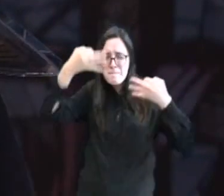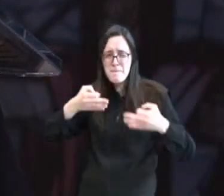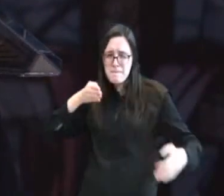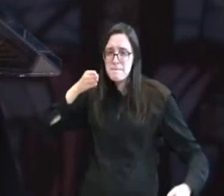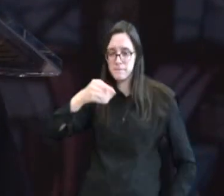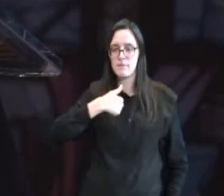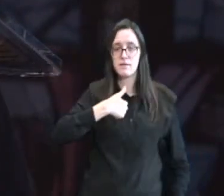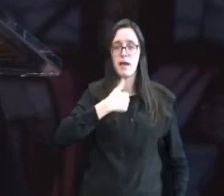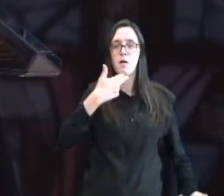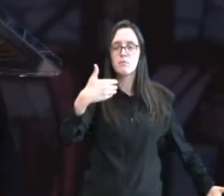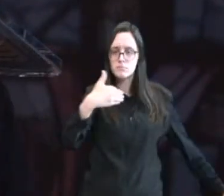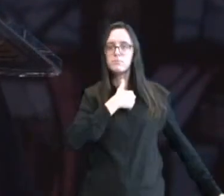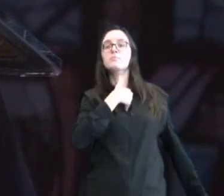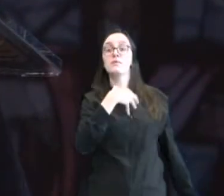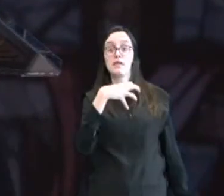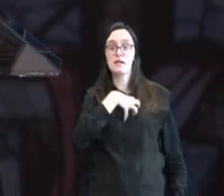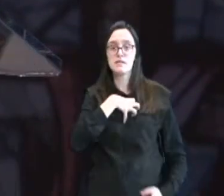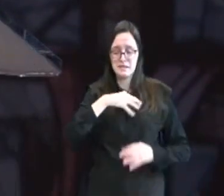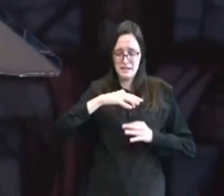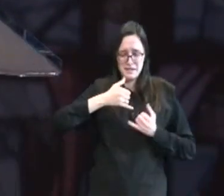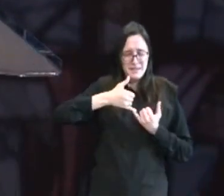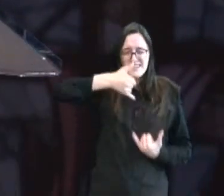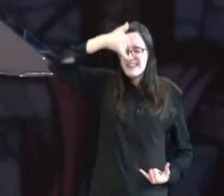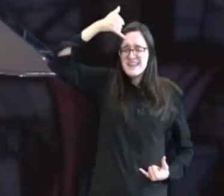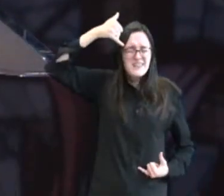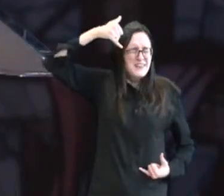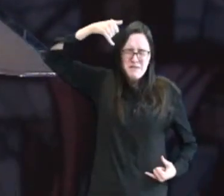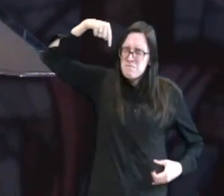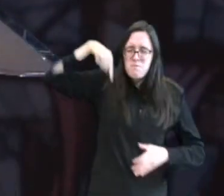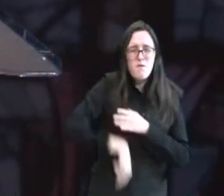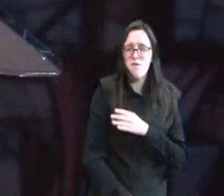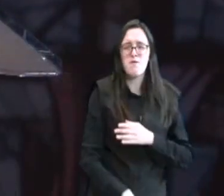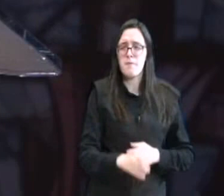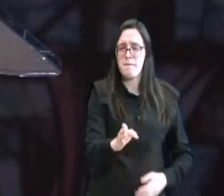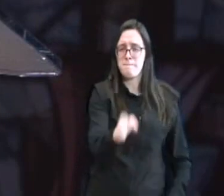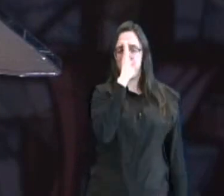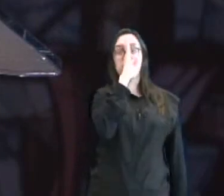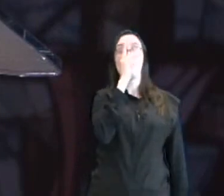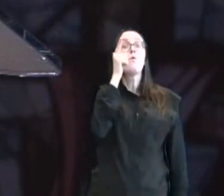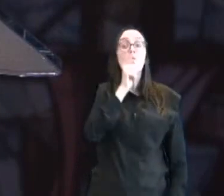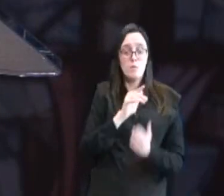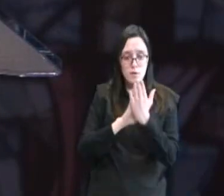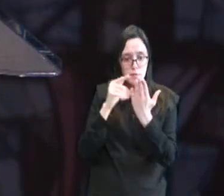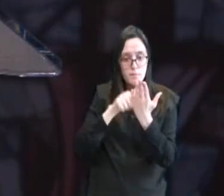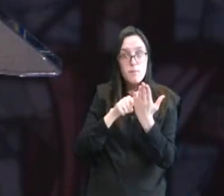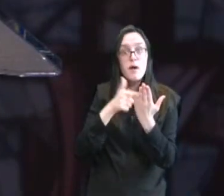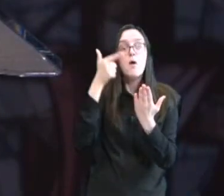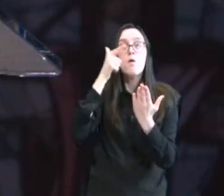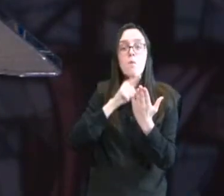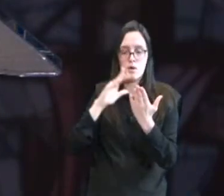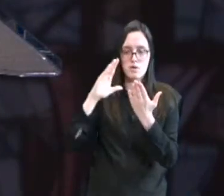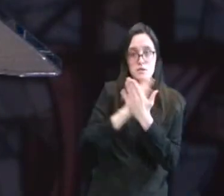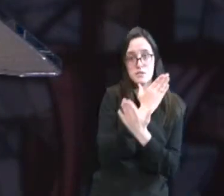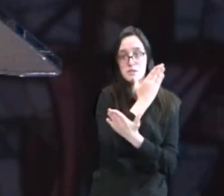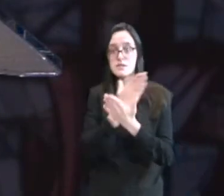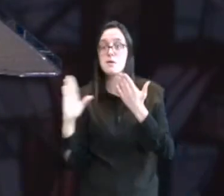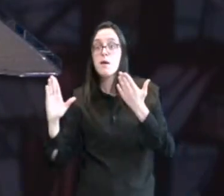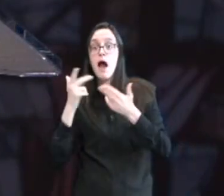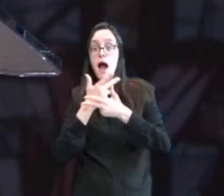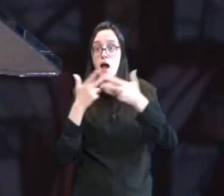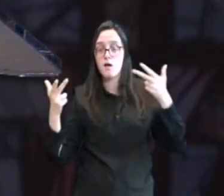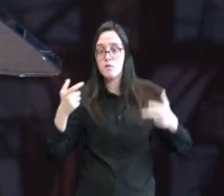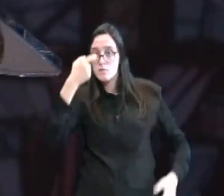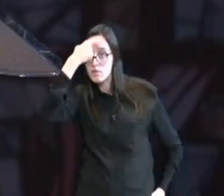alma, espírito, juntas e medulas, e é apta para discernir os pensamentos e intenções